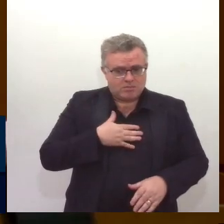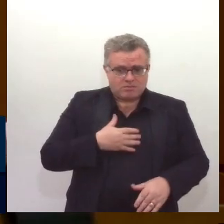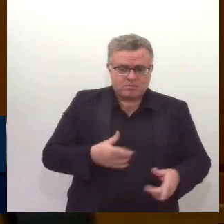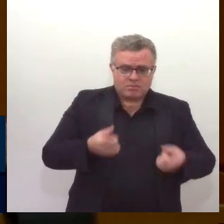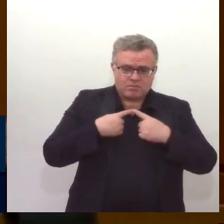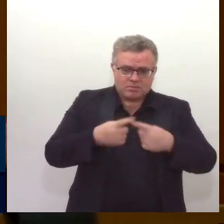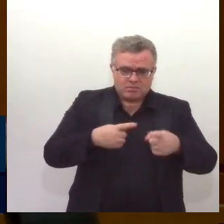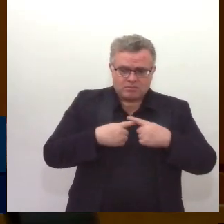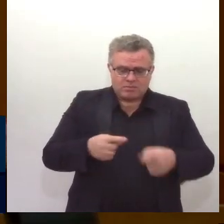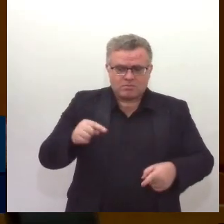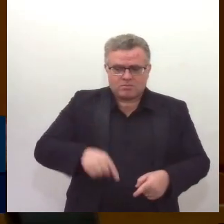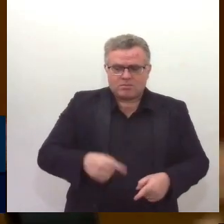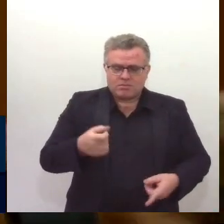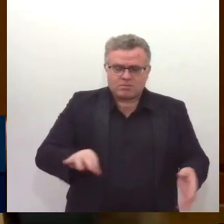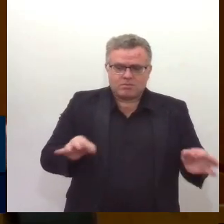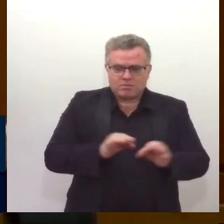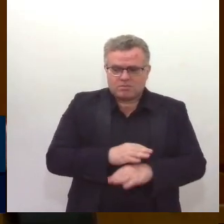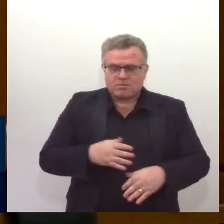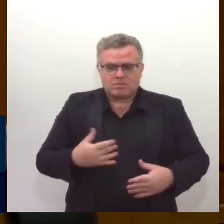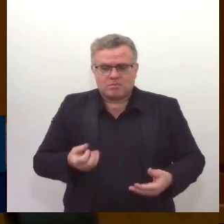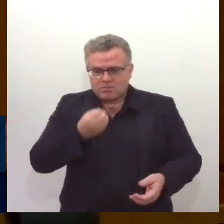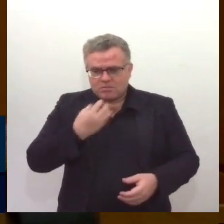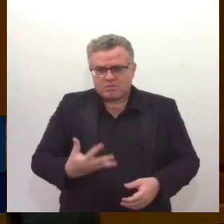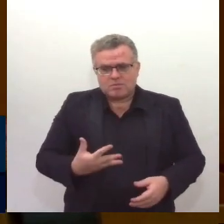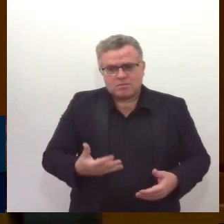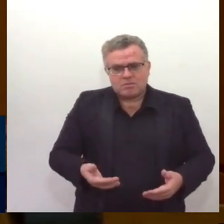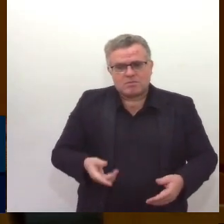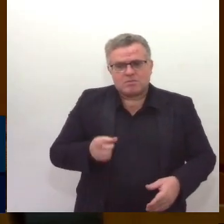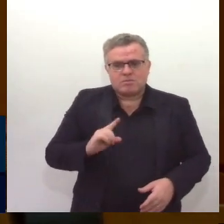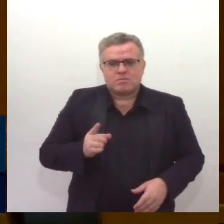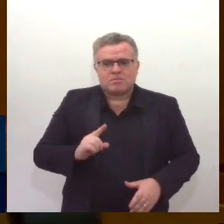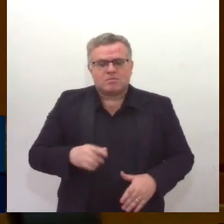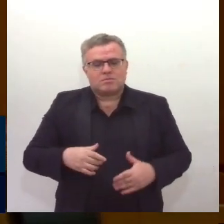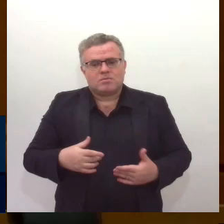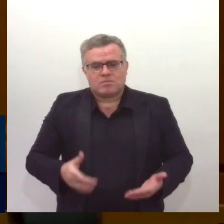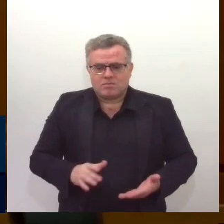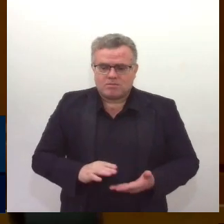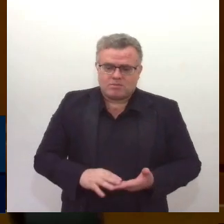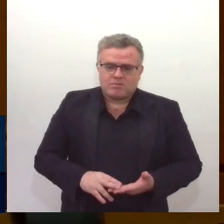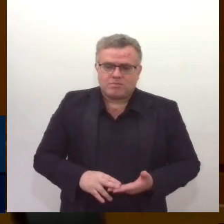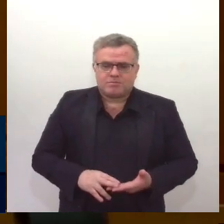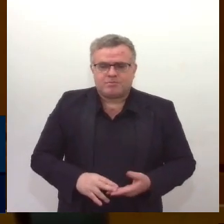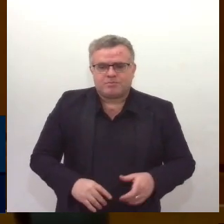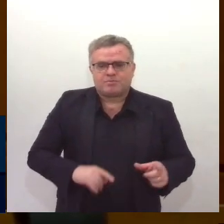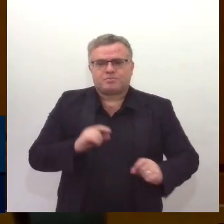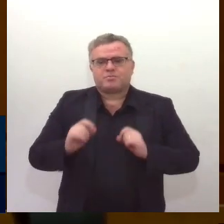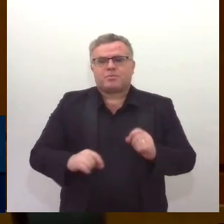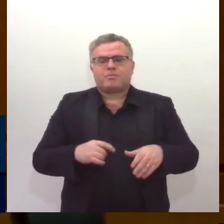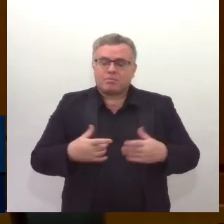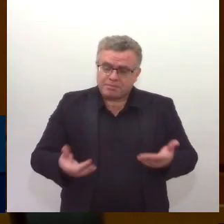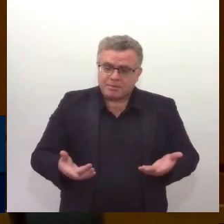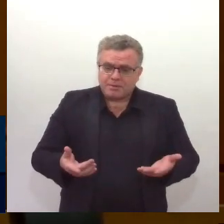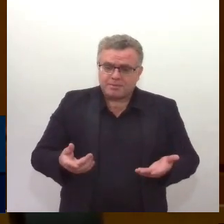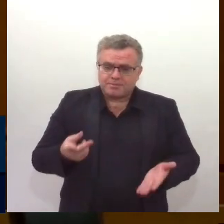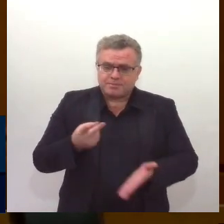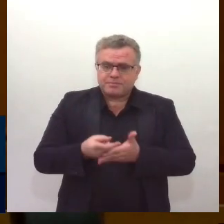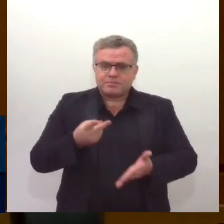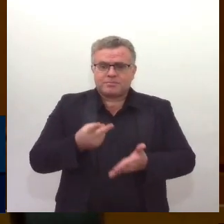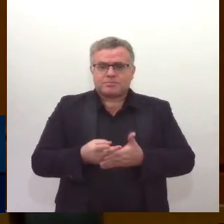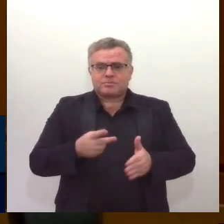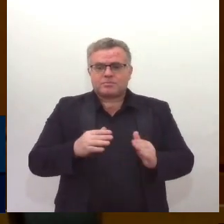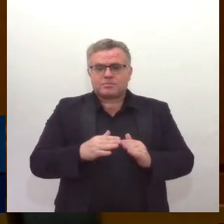está nessa situação em questão de baixo e muito baixo índice